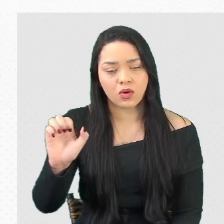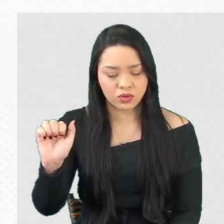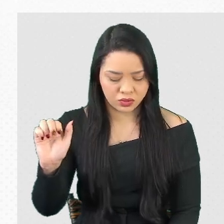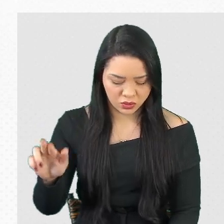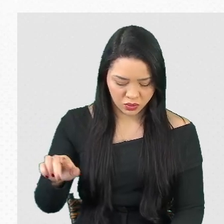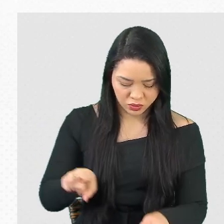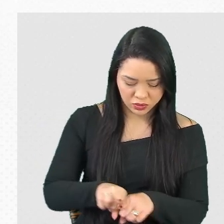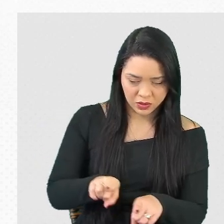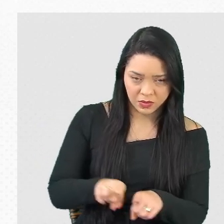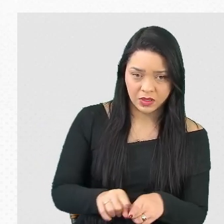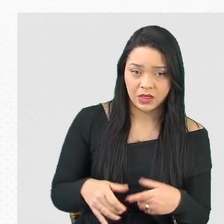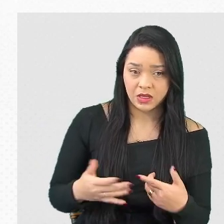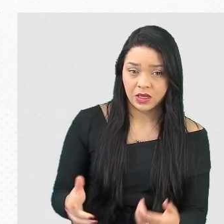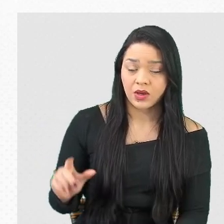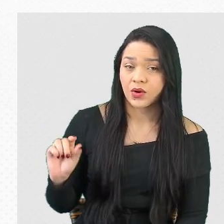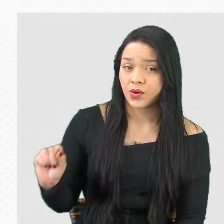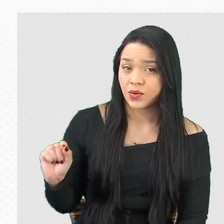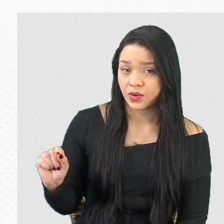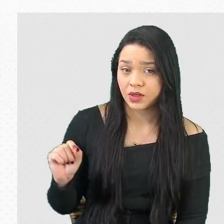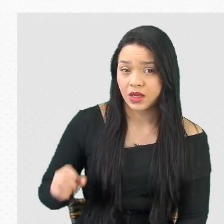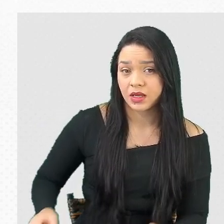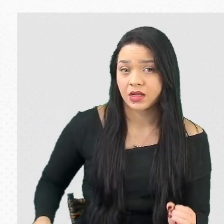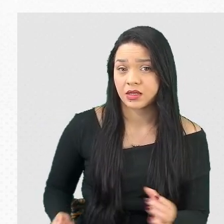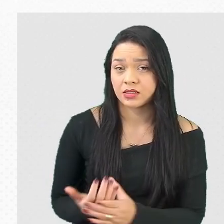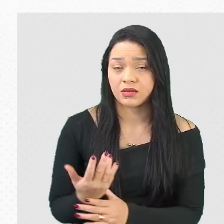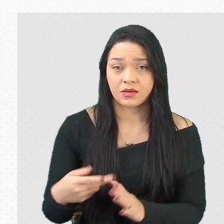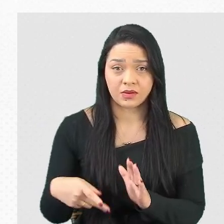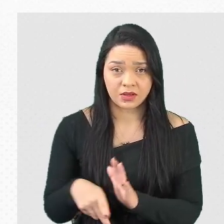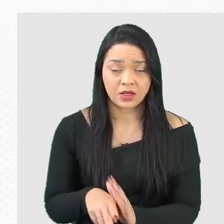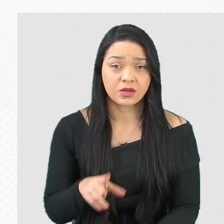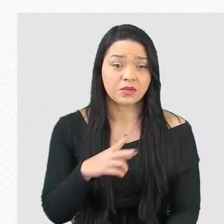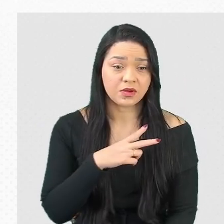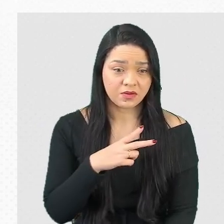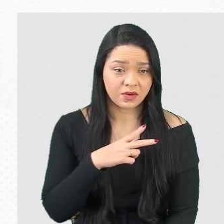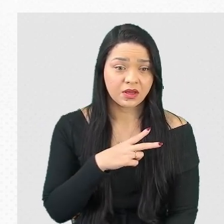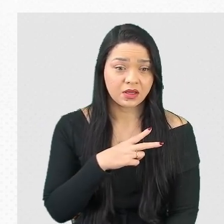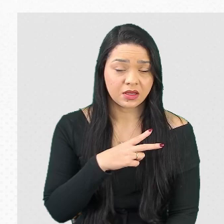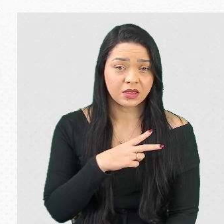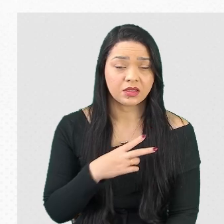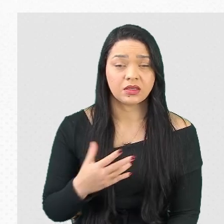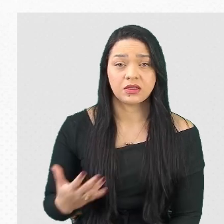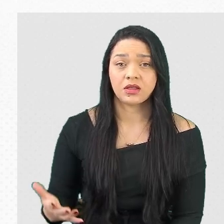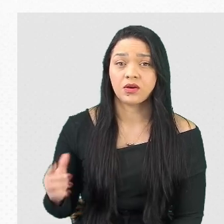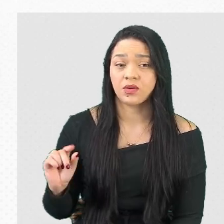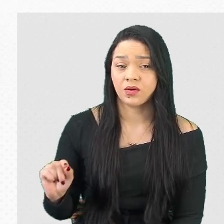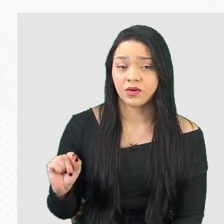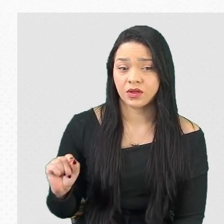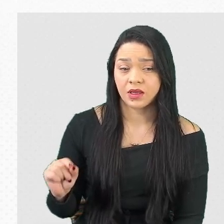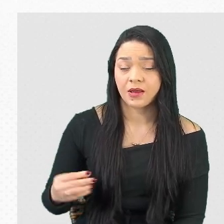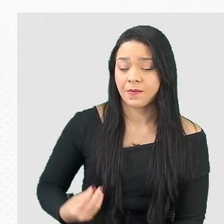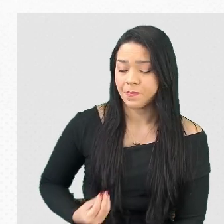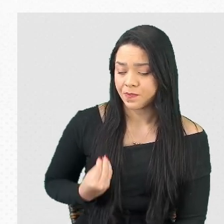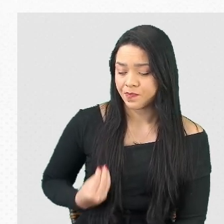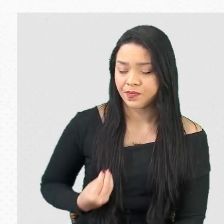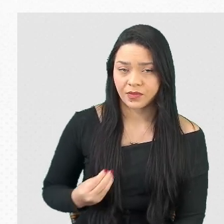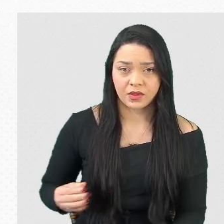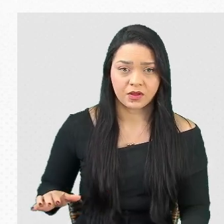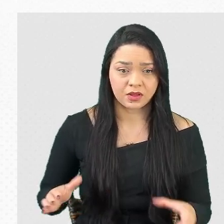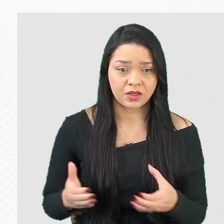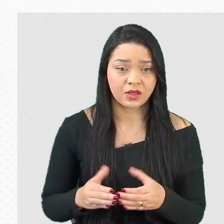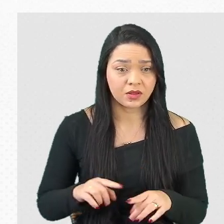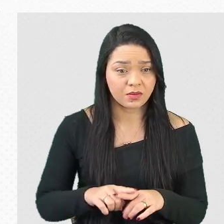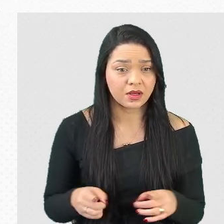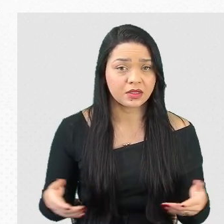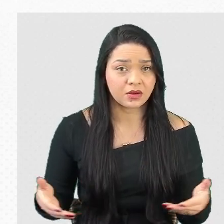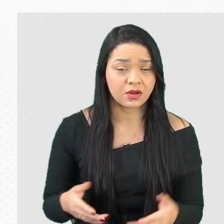humilde. Para ele, o surgimento da propriedade privada perverteu o homem. Então, enquanto os homens viviam na coletividade, beleza, mas quando passou